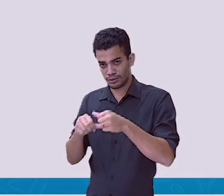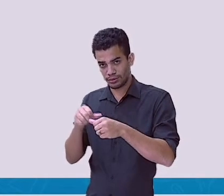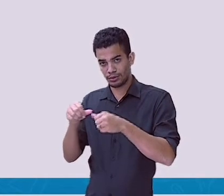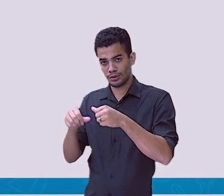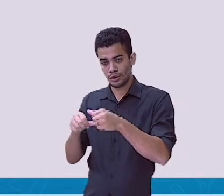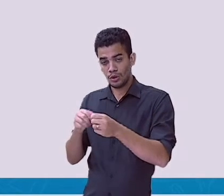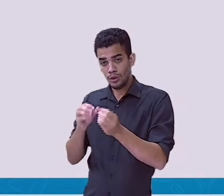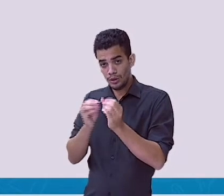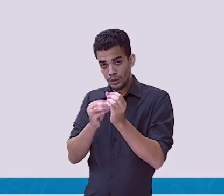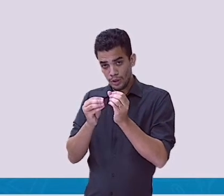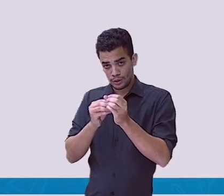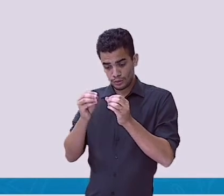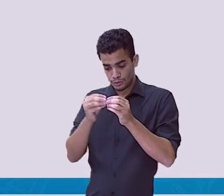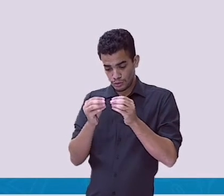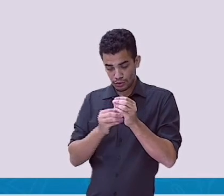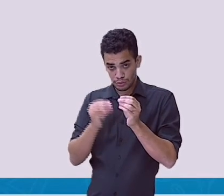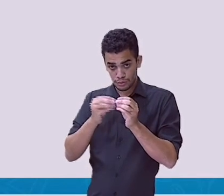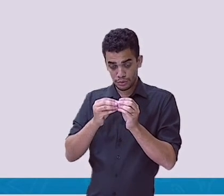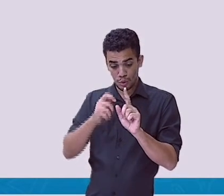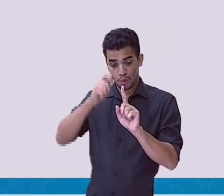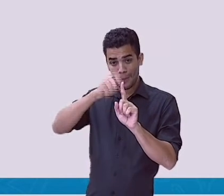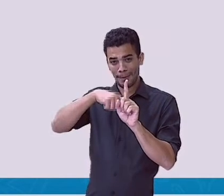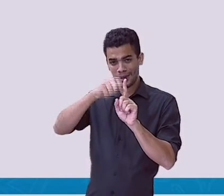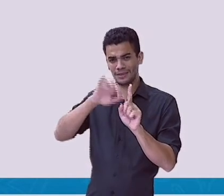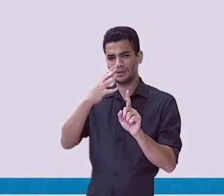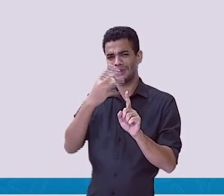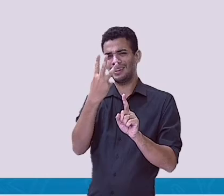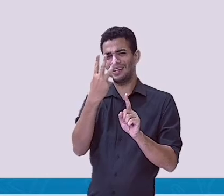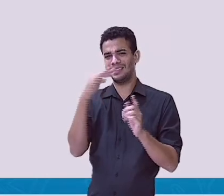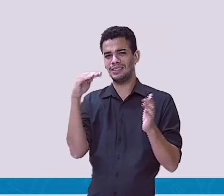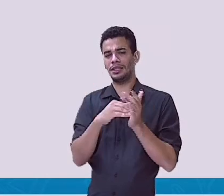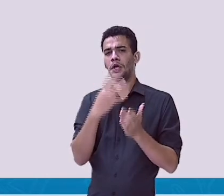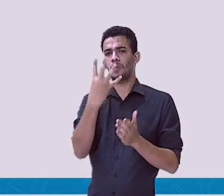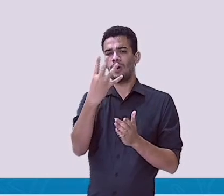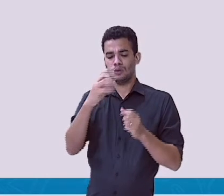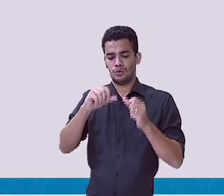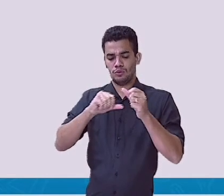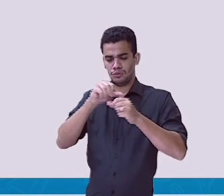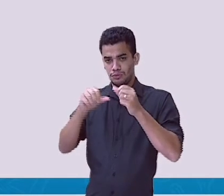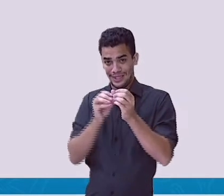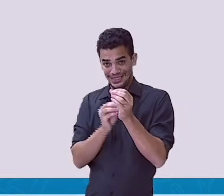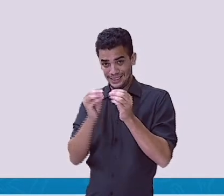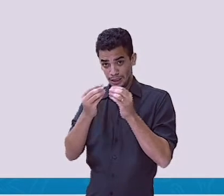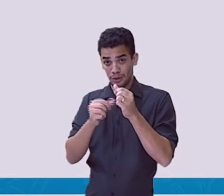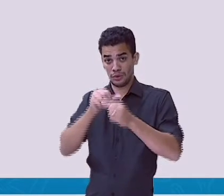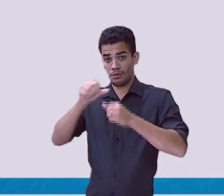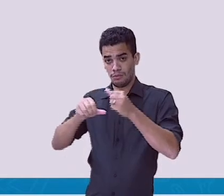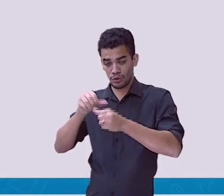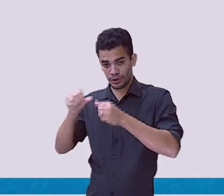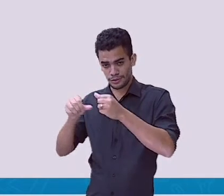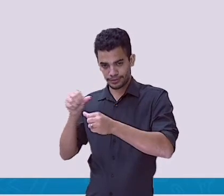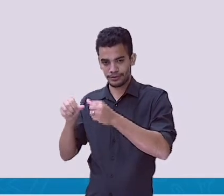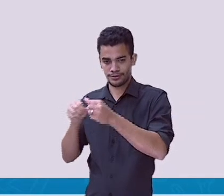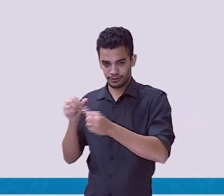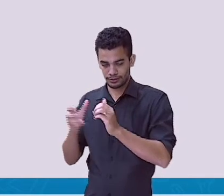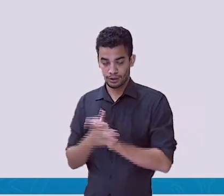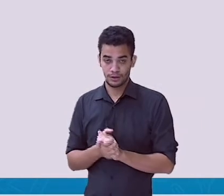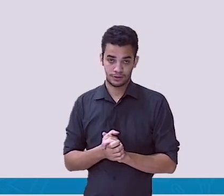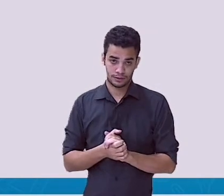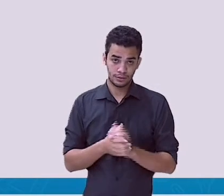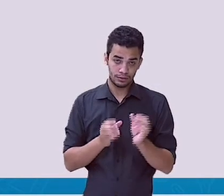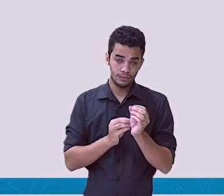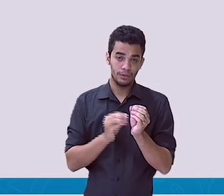de 3 a 4 meses, você tem hemácias novas no seu corpo, tá? Elas são responsáveis por